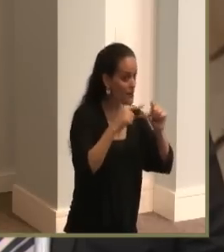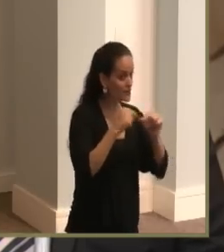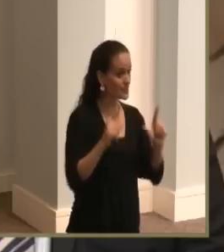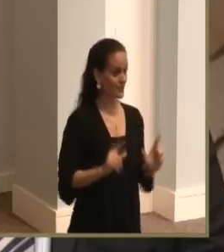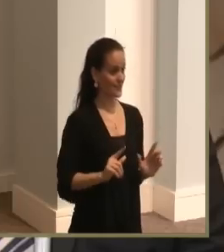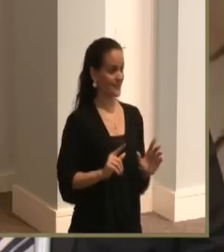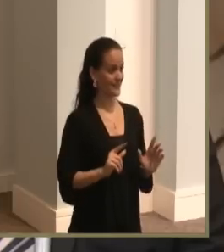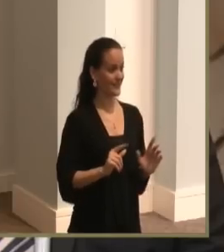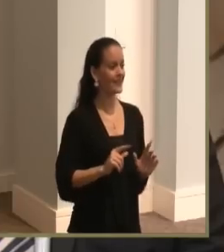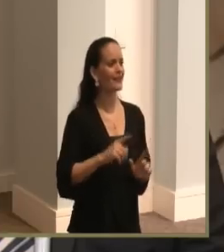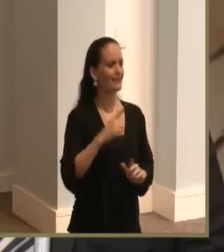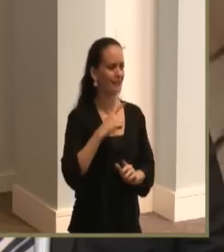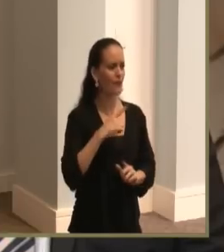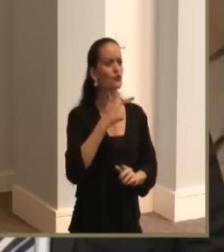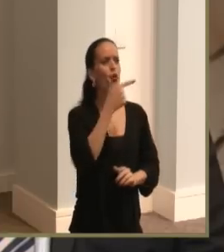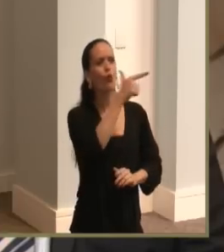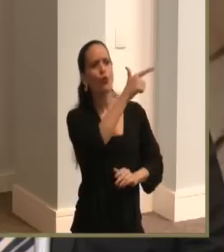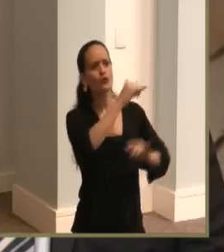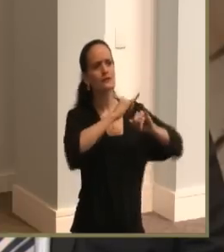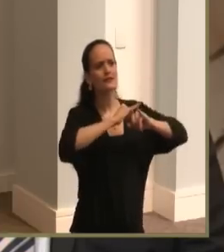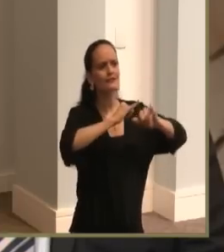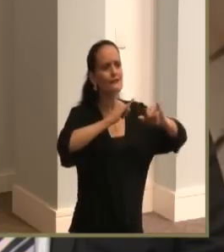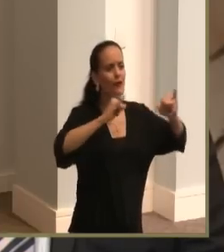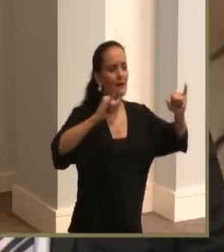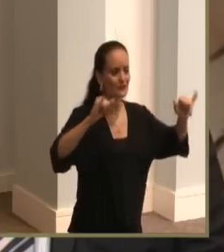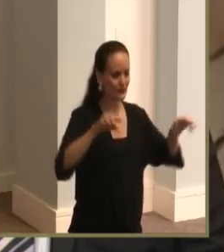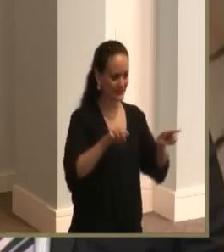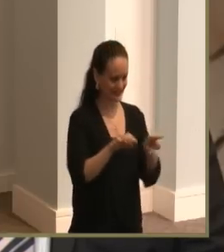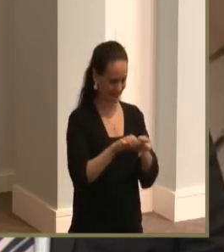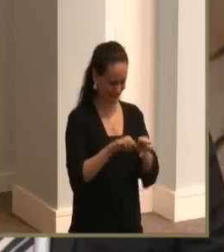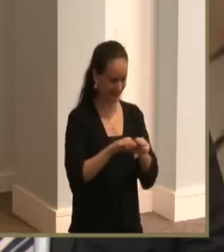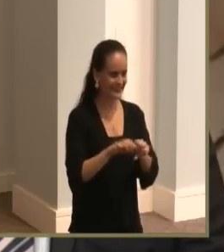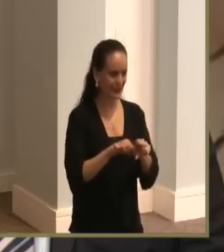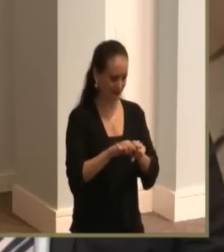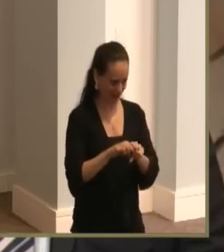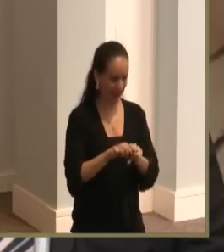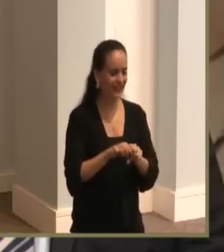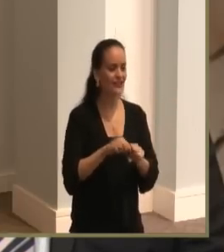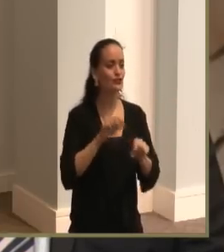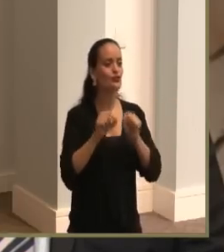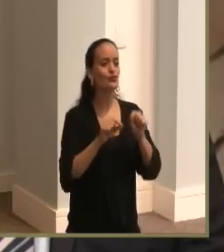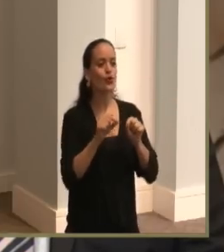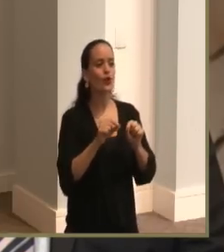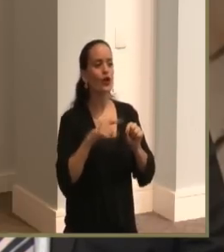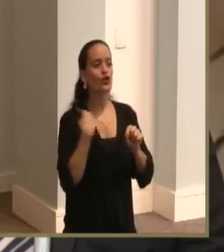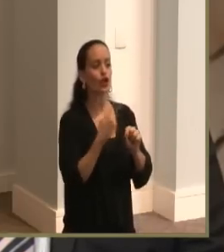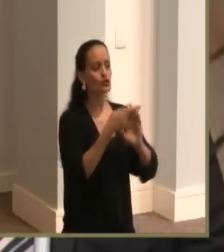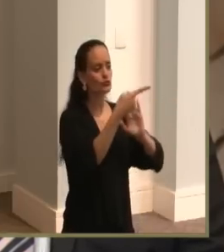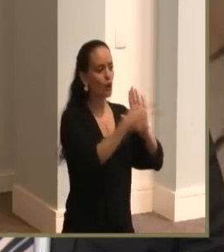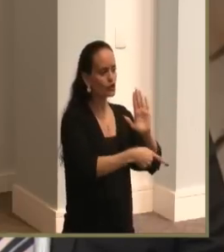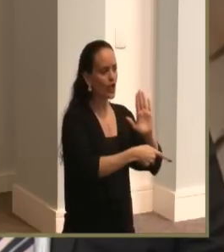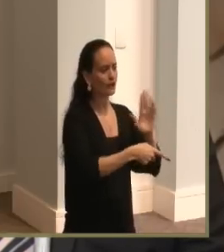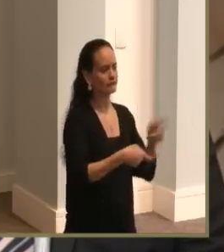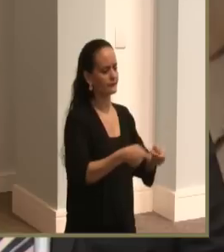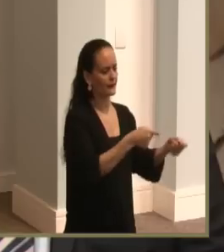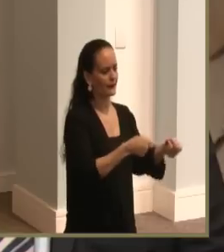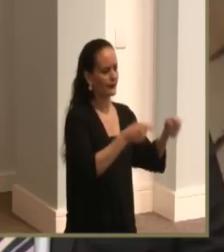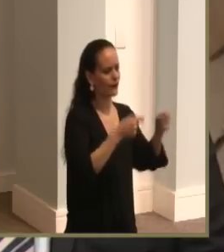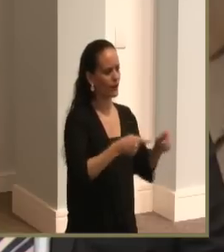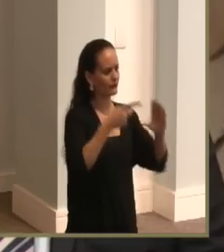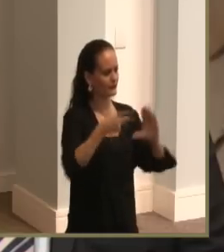da igreja teremos informações missionárias, aqui também traremos informações sobre os nossos projetos e temos dois